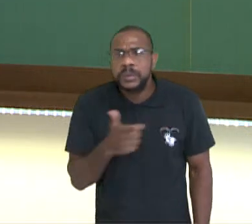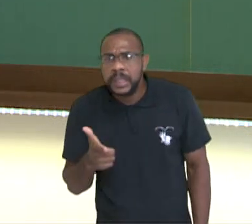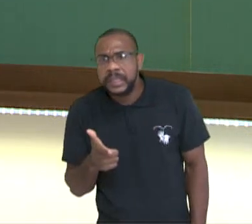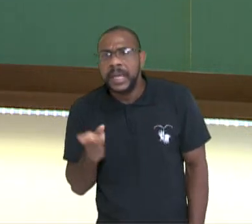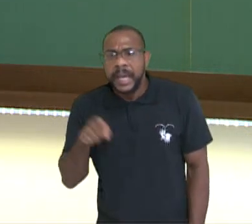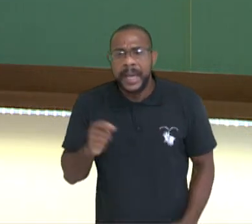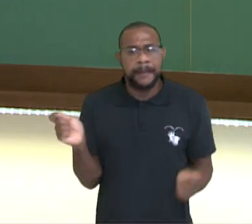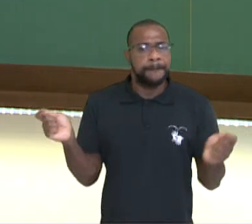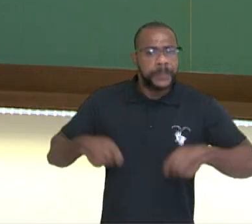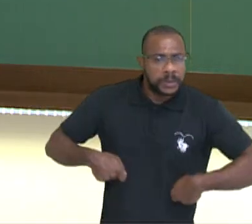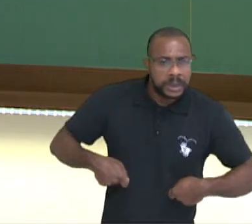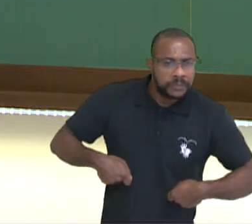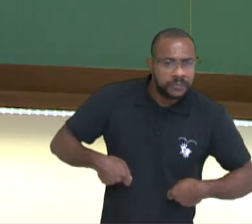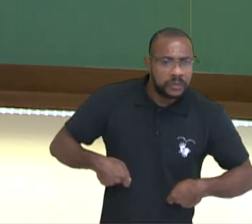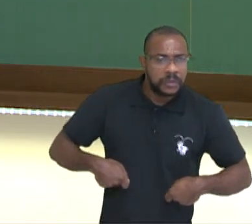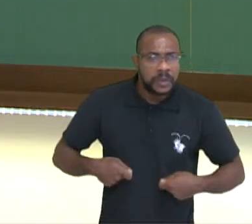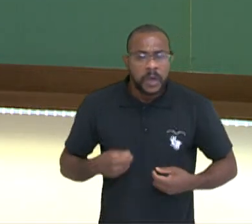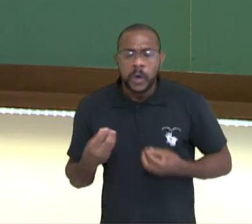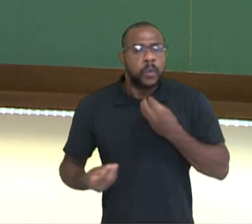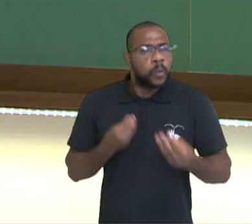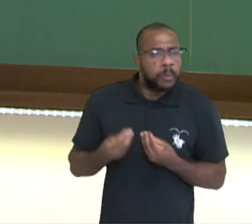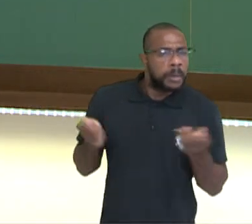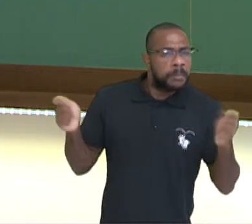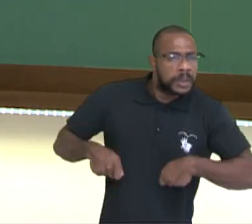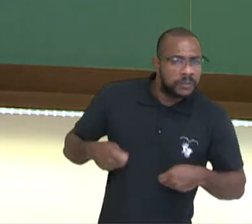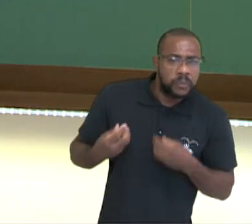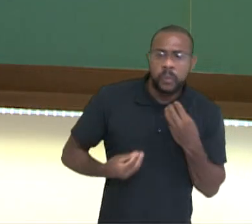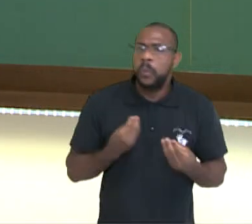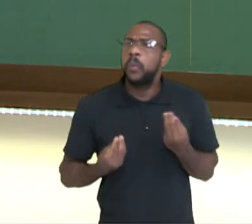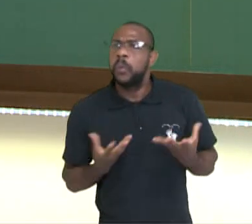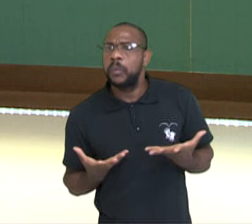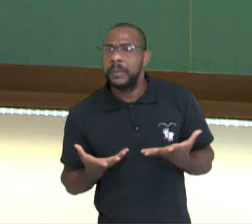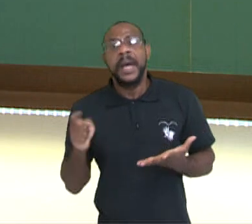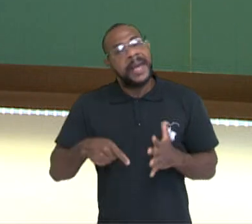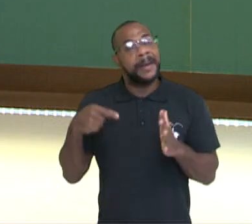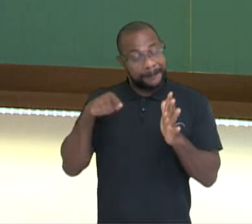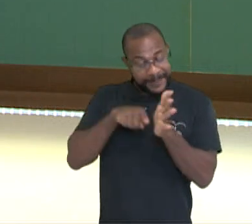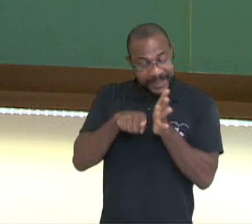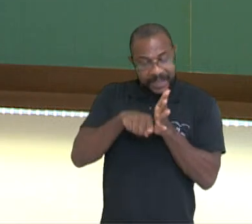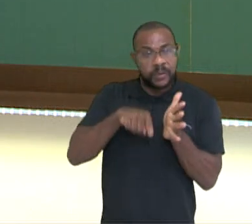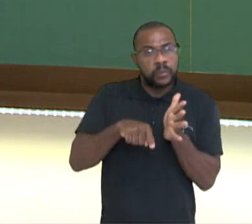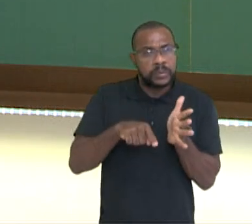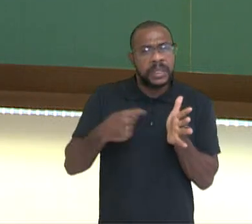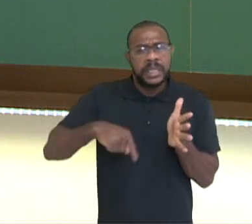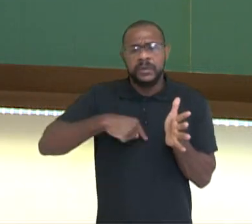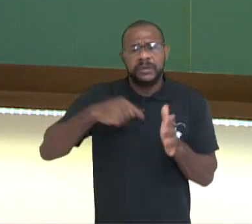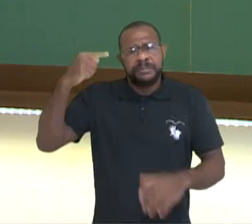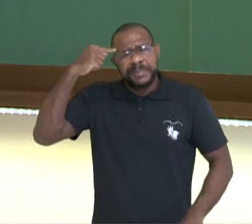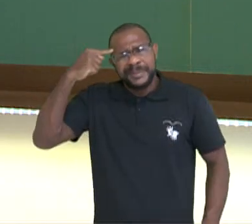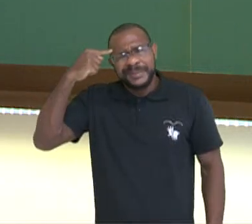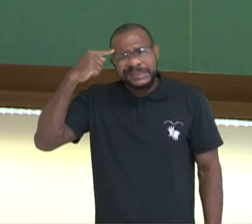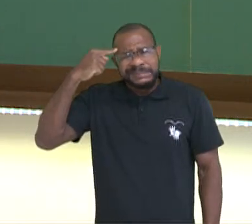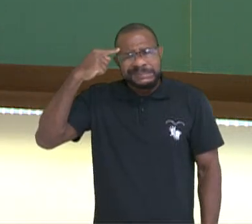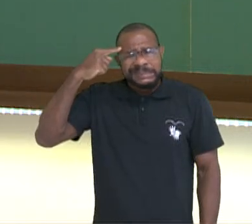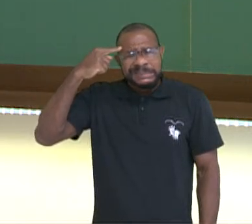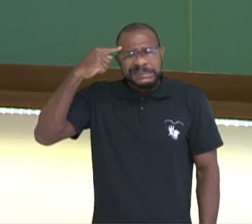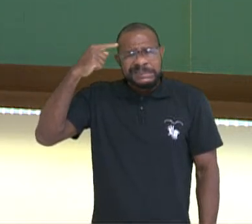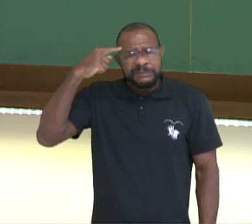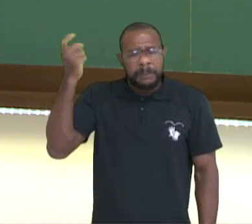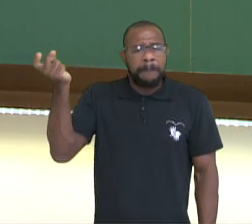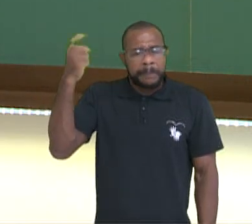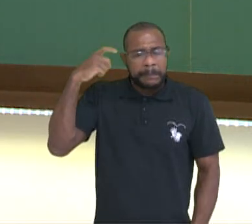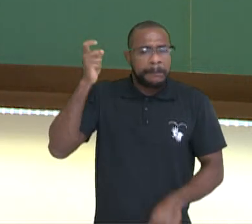é, se ele é possível, de que jeito ele é possível. Então essas são perguntas norteadoras que fazem com que